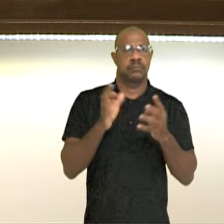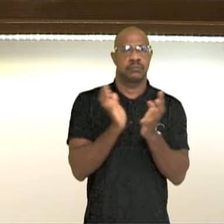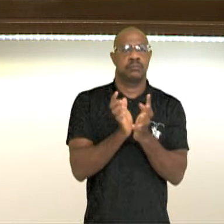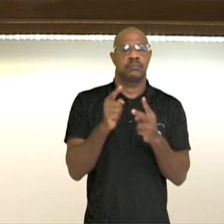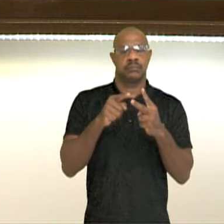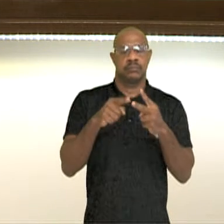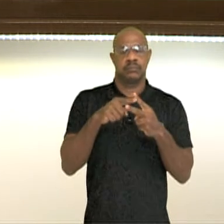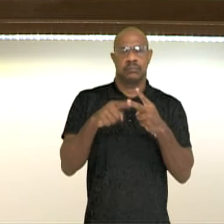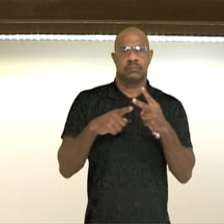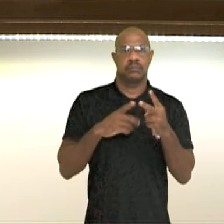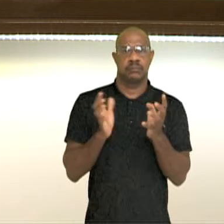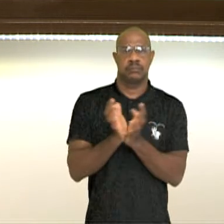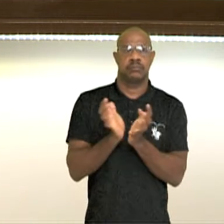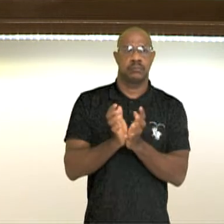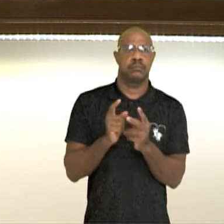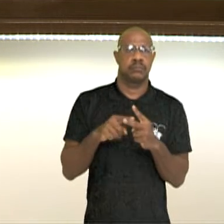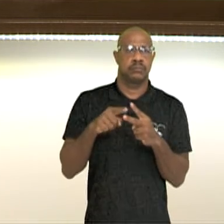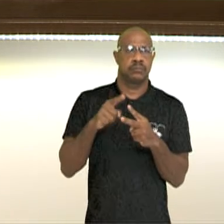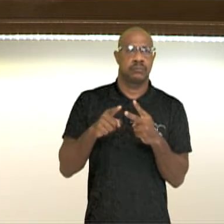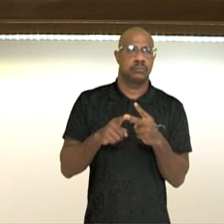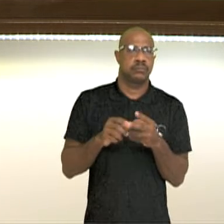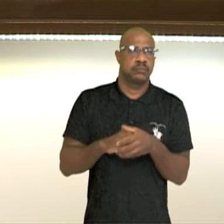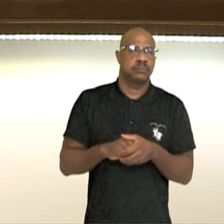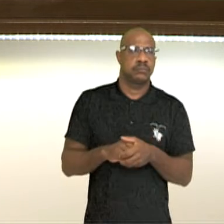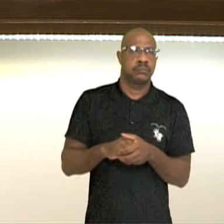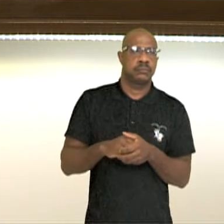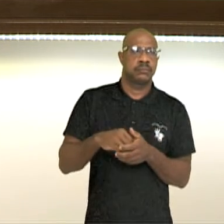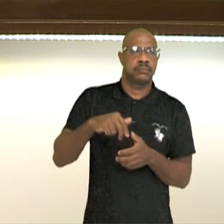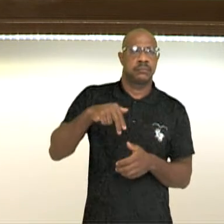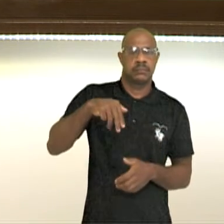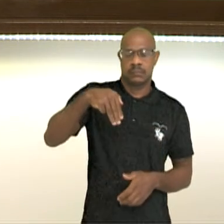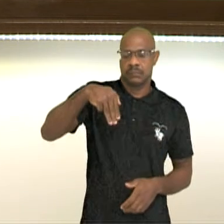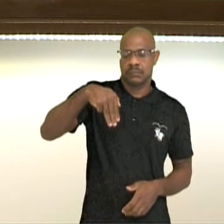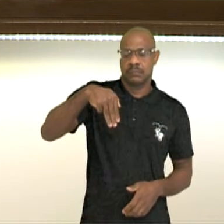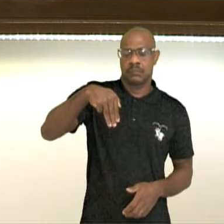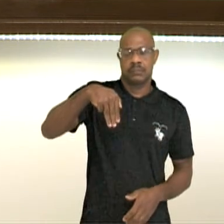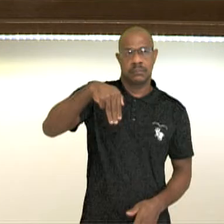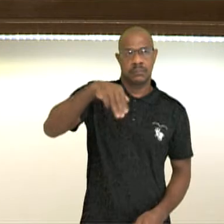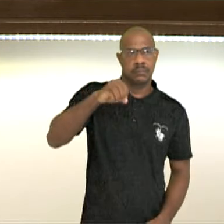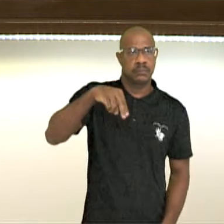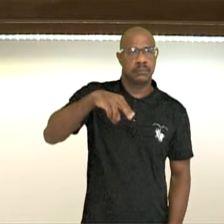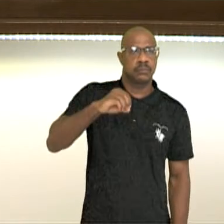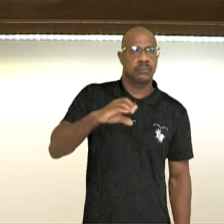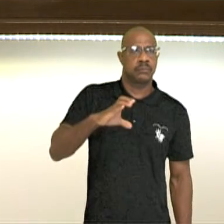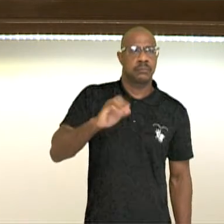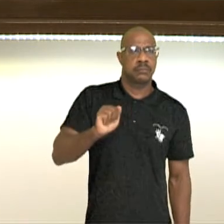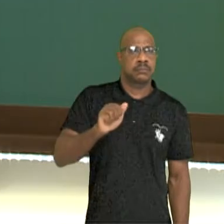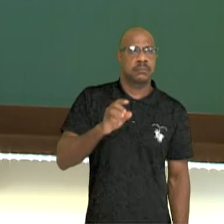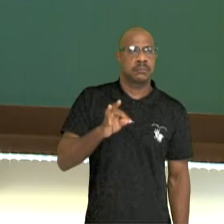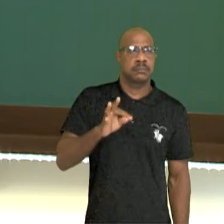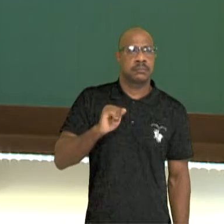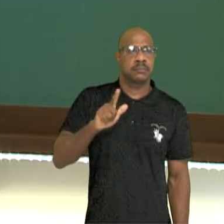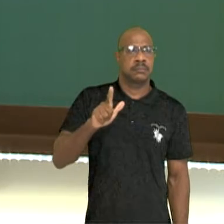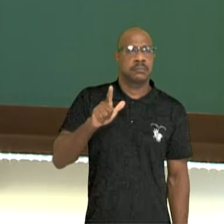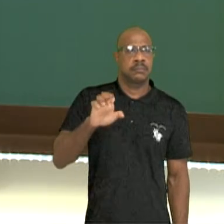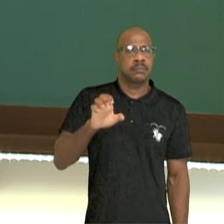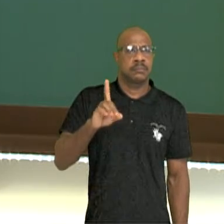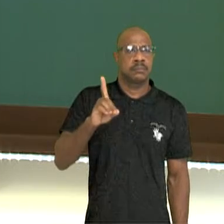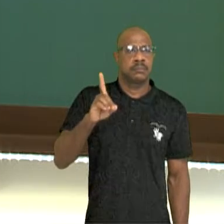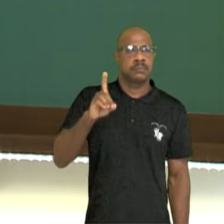grupos menores, que nós chamamos de monocotiledôneas e as dicotiledôneas, certo? Dentro deste